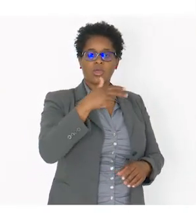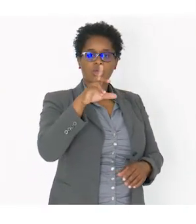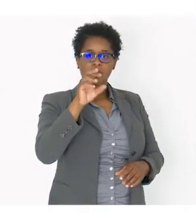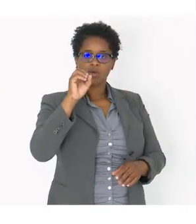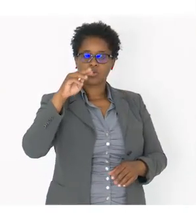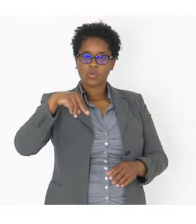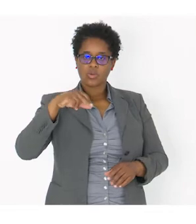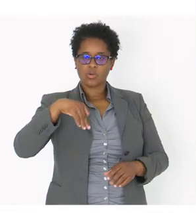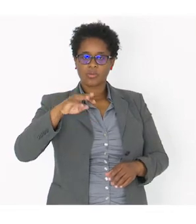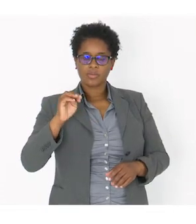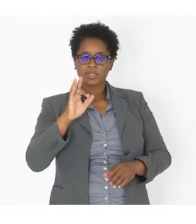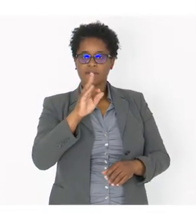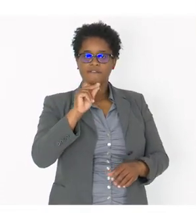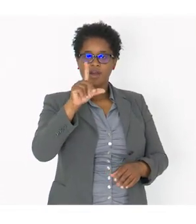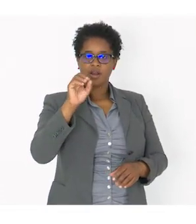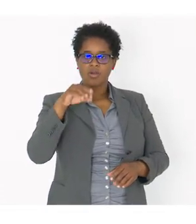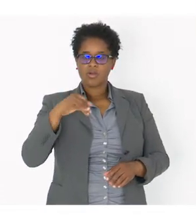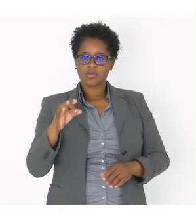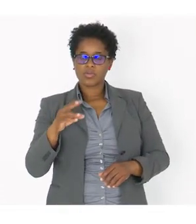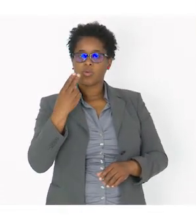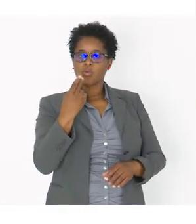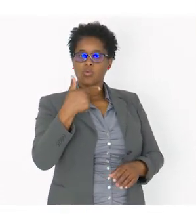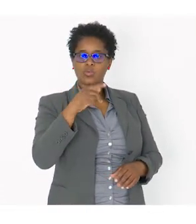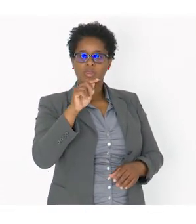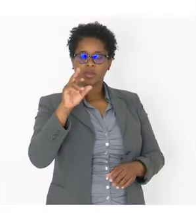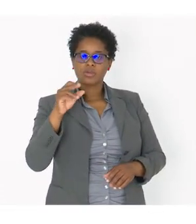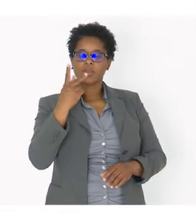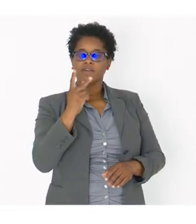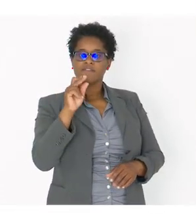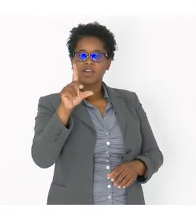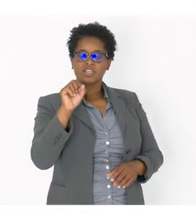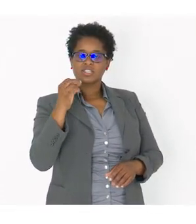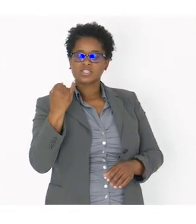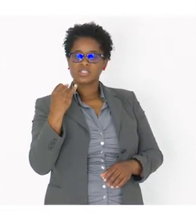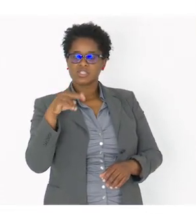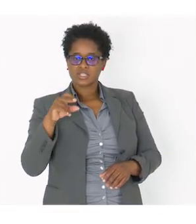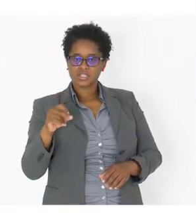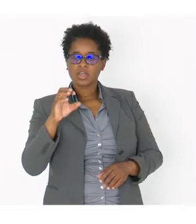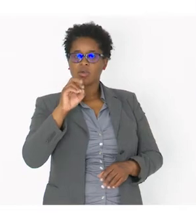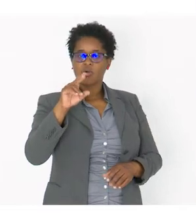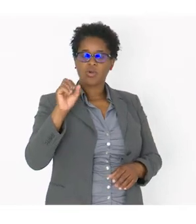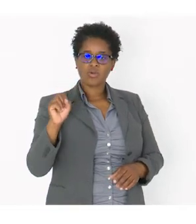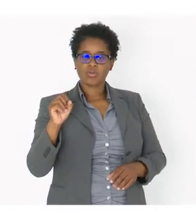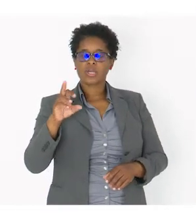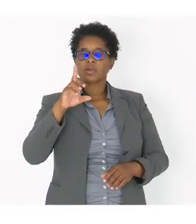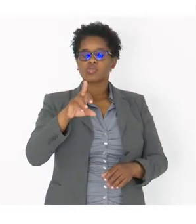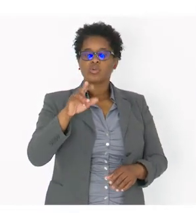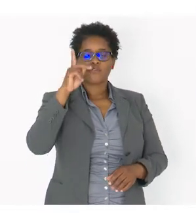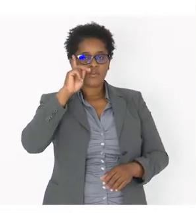falópio, o útero e a vagina são órgãos reprodutores